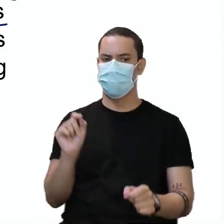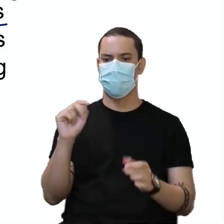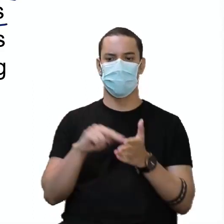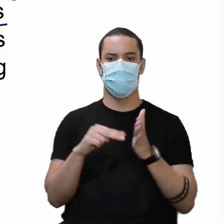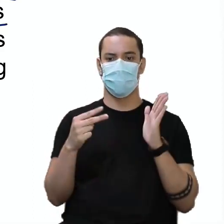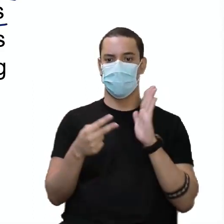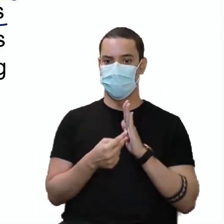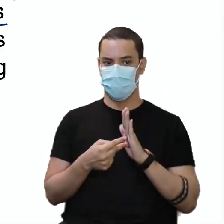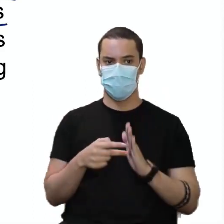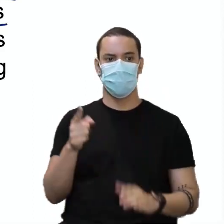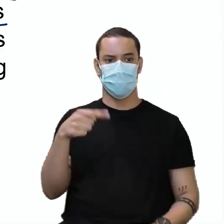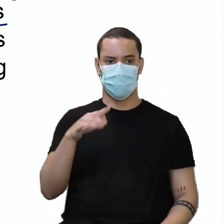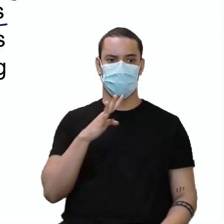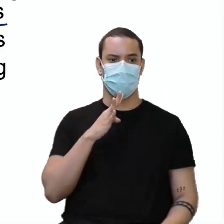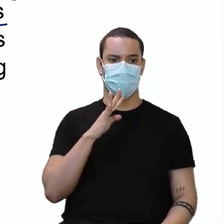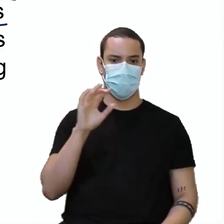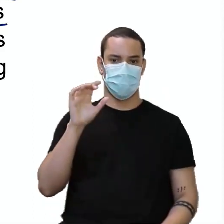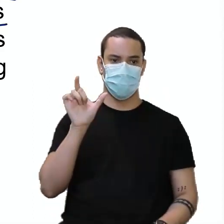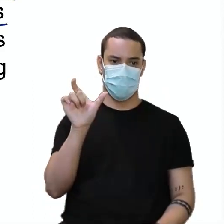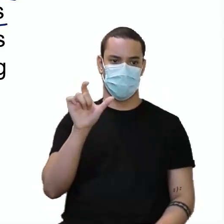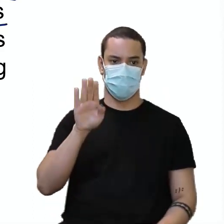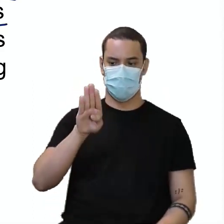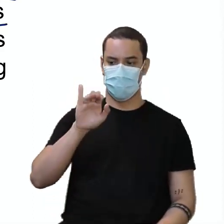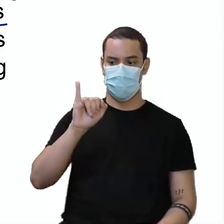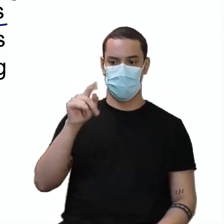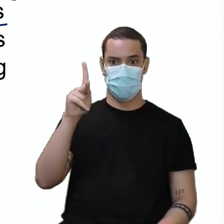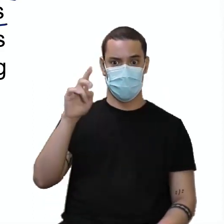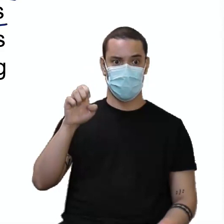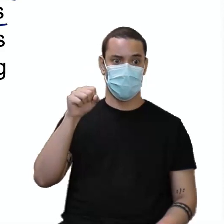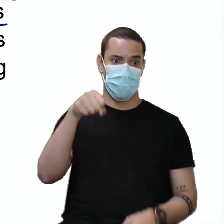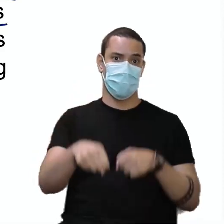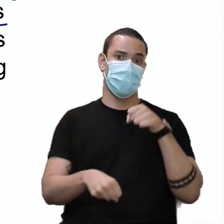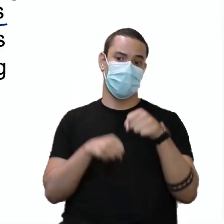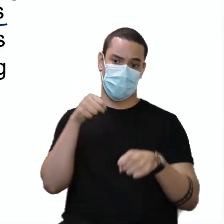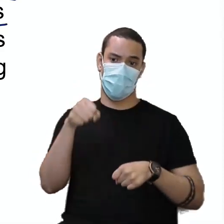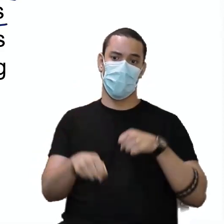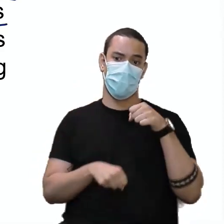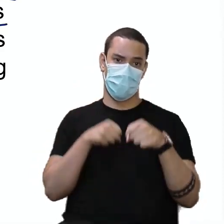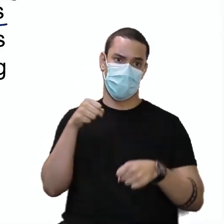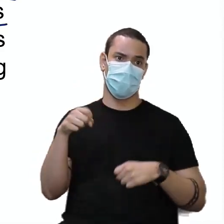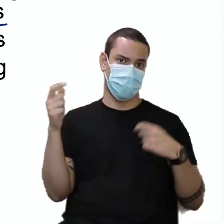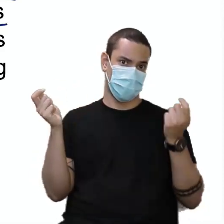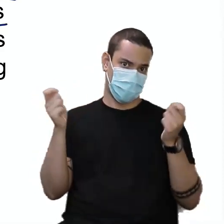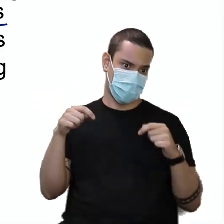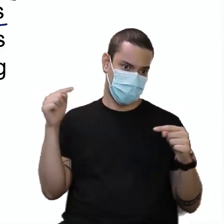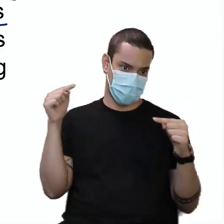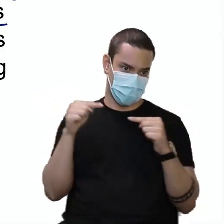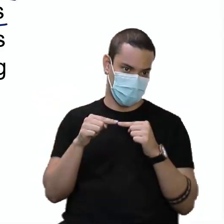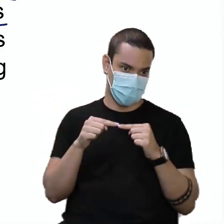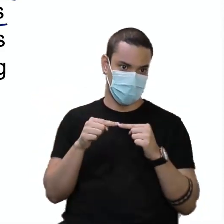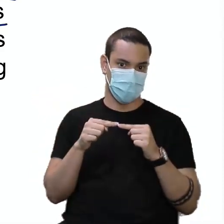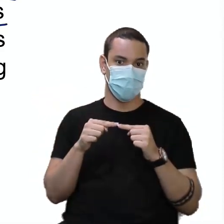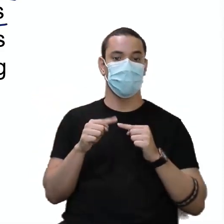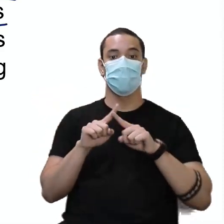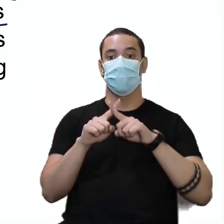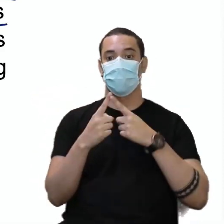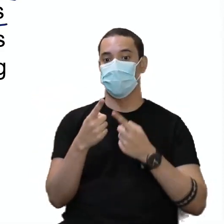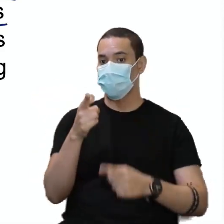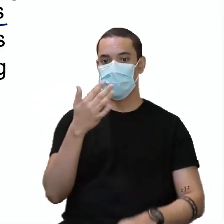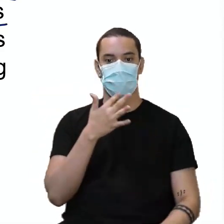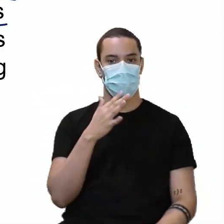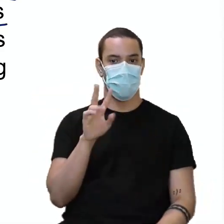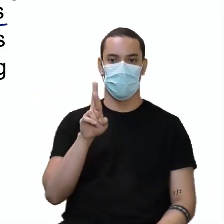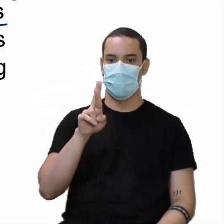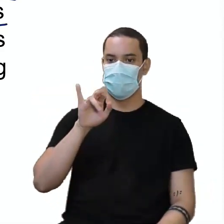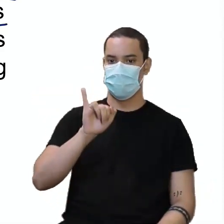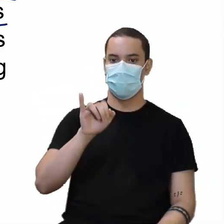significa isso? Talvez você conheça a palavra bike, que é bicicleta. Talvez não, né, gente? Vocês conhecem. Talvez, agora sim, você não conheça a